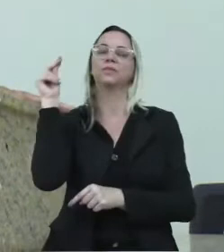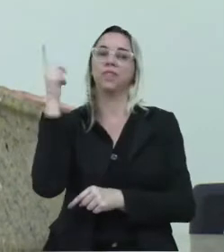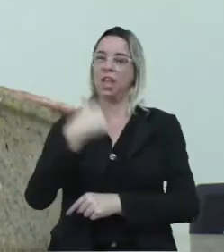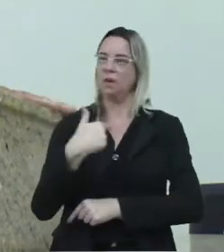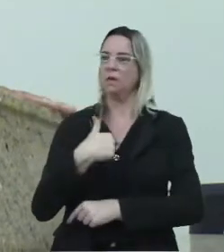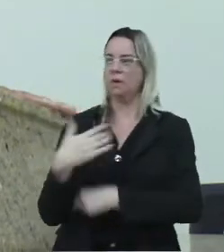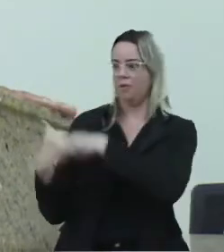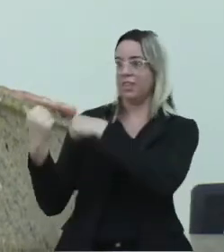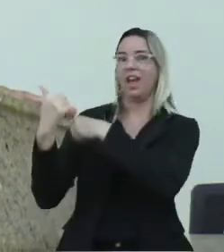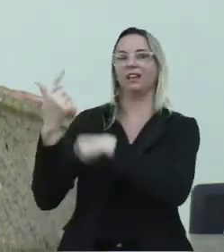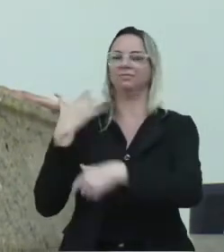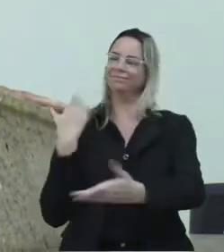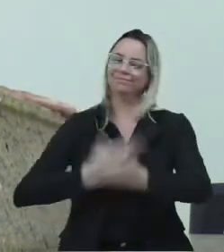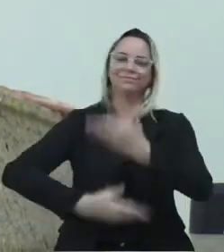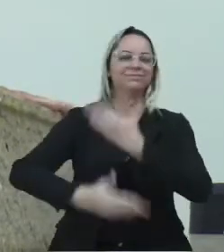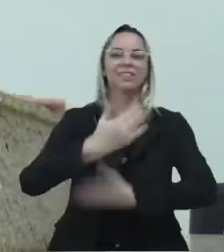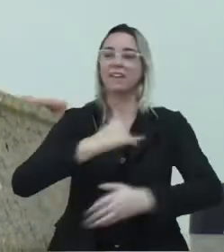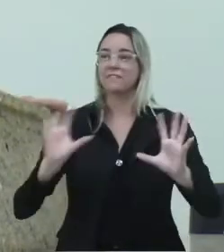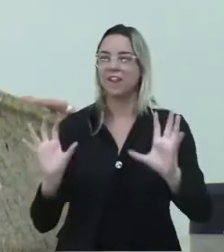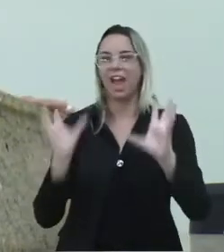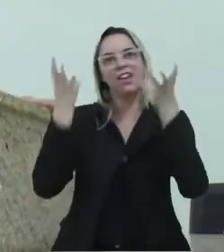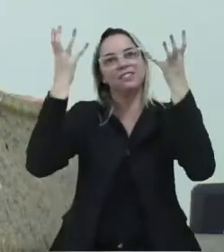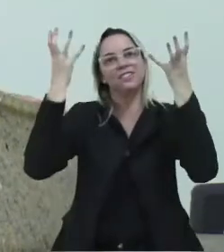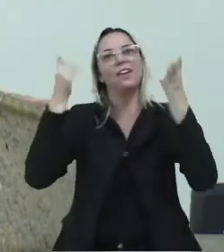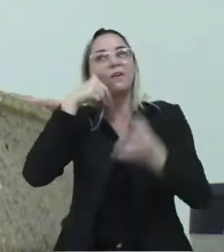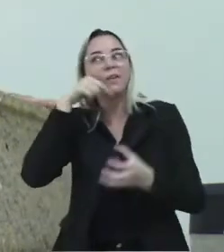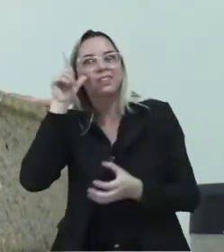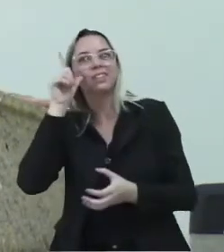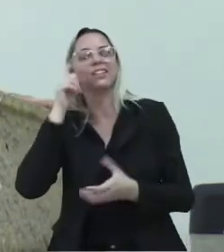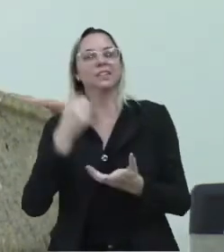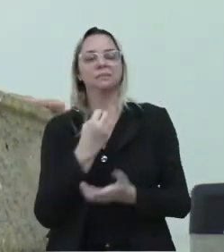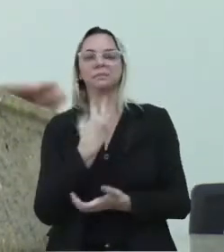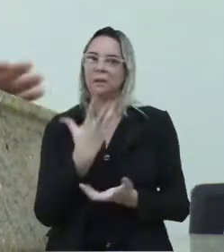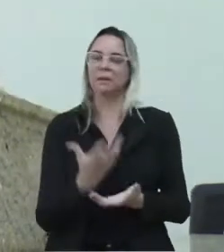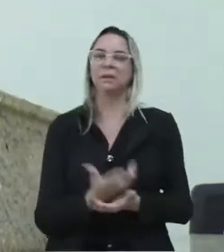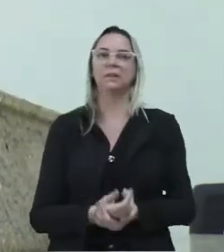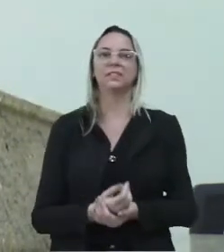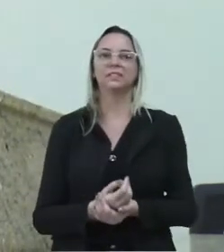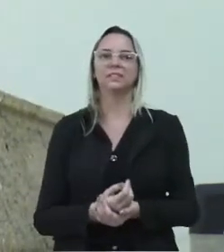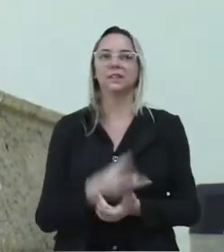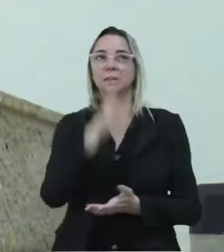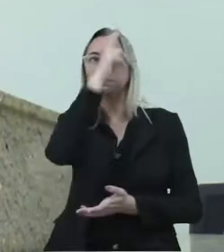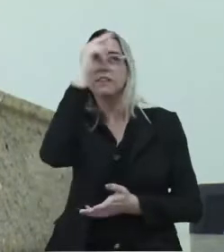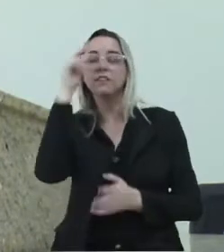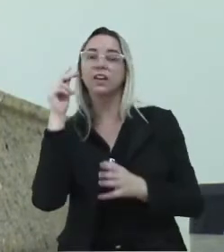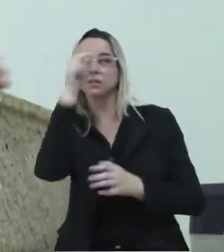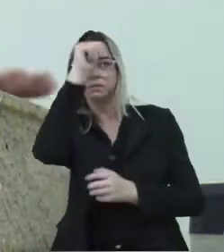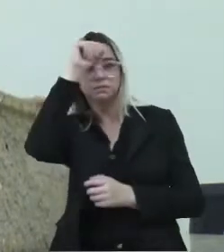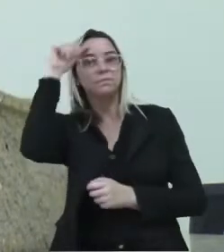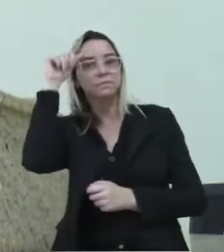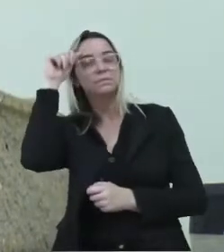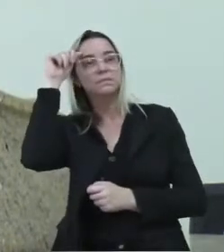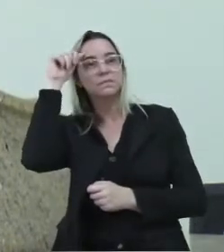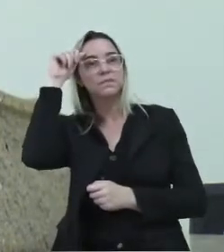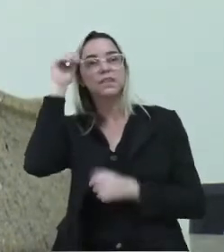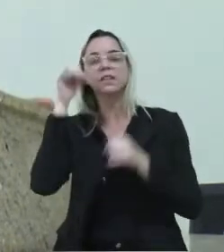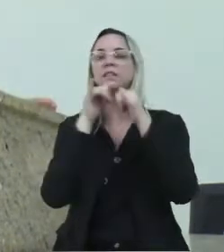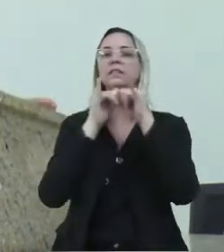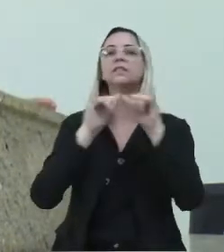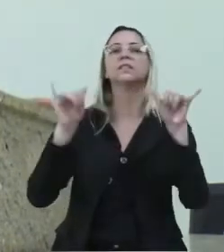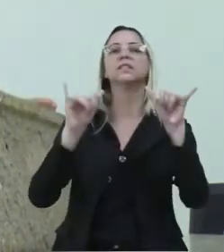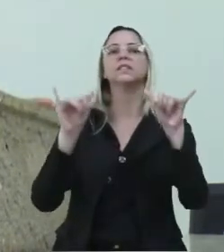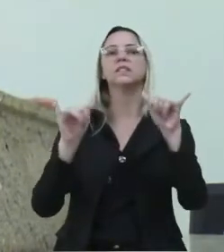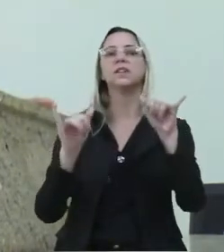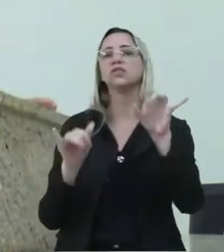participei da comemoração lá na prefeitura, onde o prefeito Alexandre Batité disse que não era só o